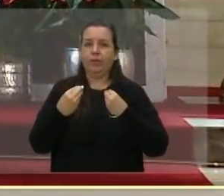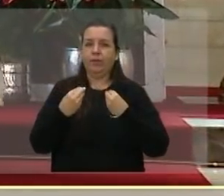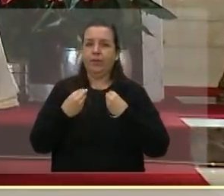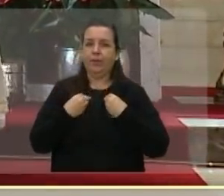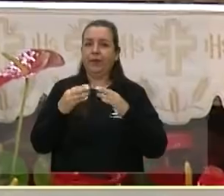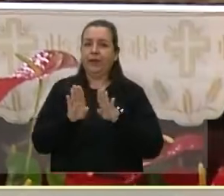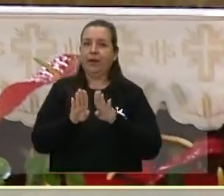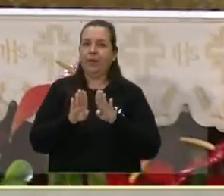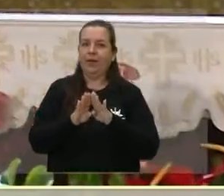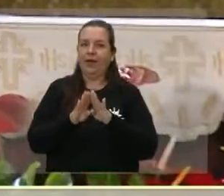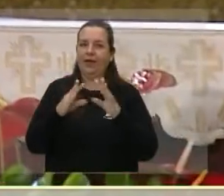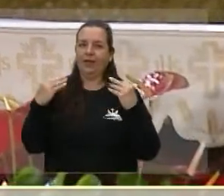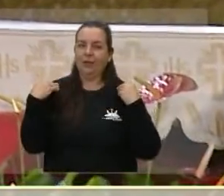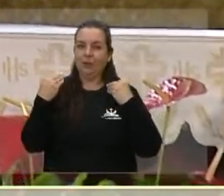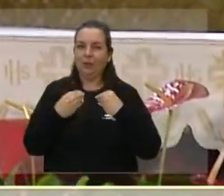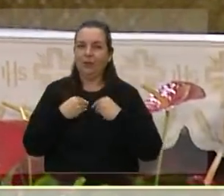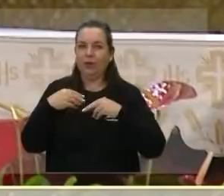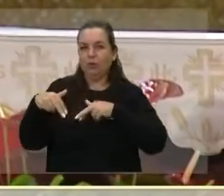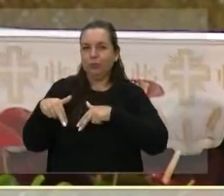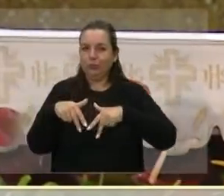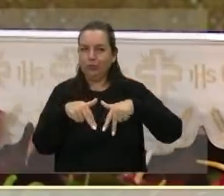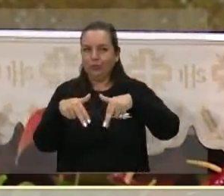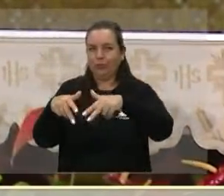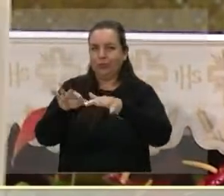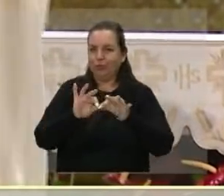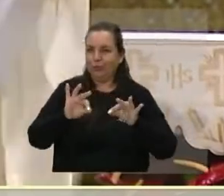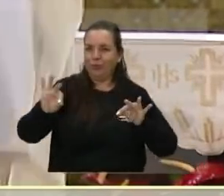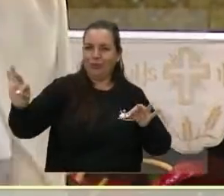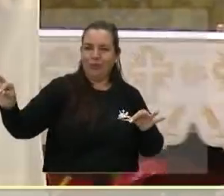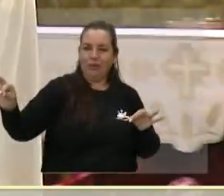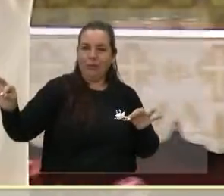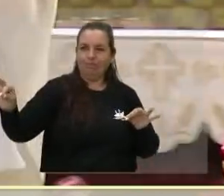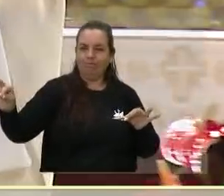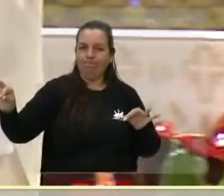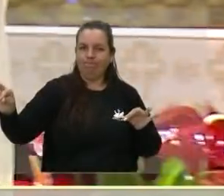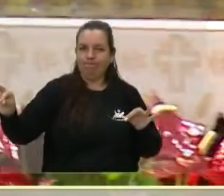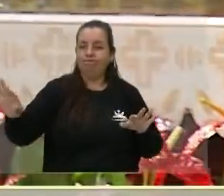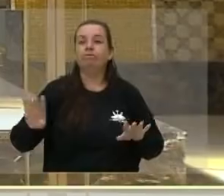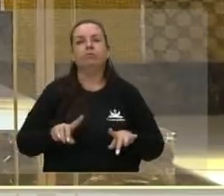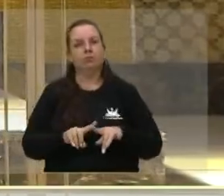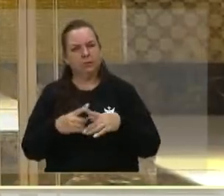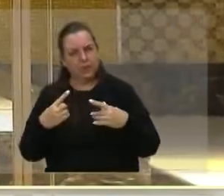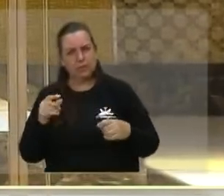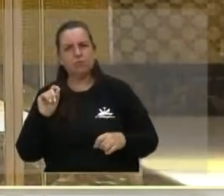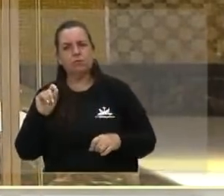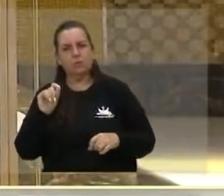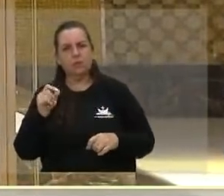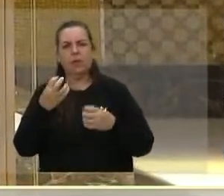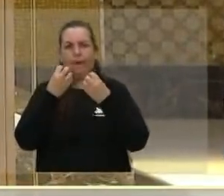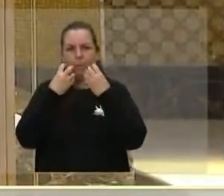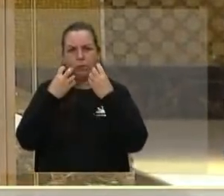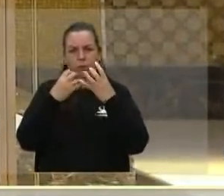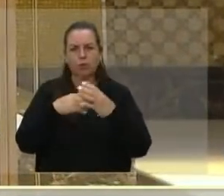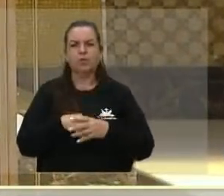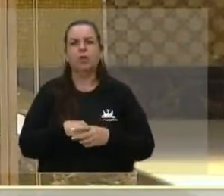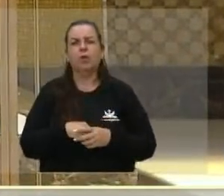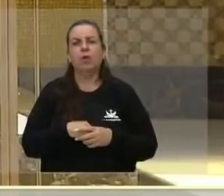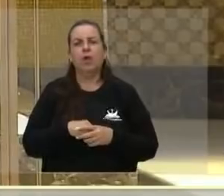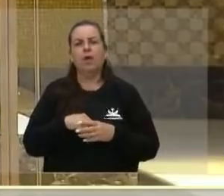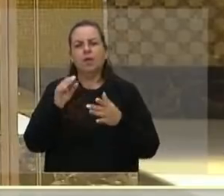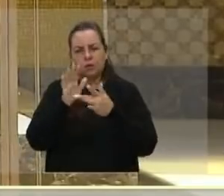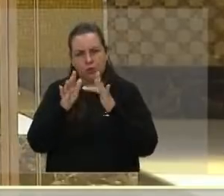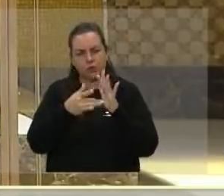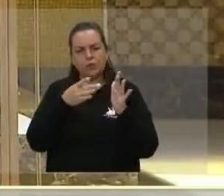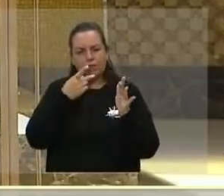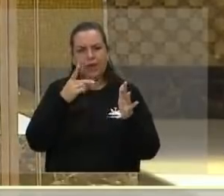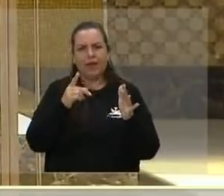quilômetro antes de 2 km ele falou outro termo quem é benigno é isso que